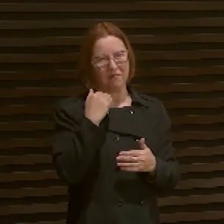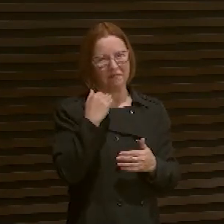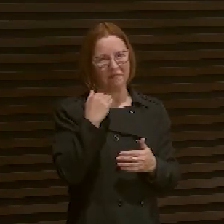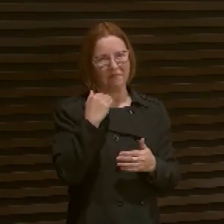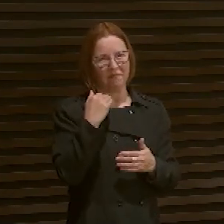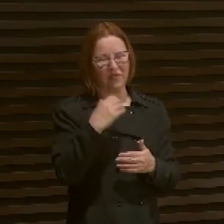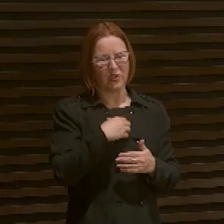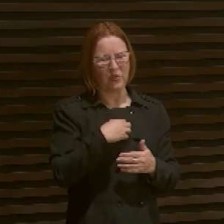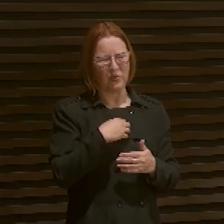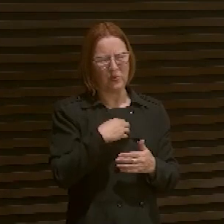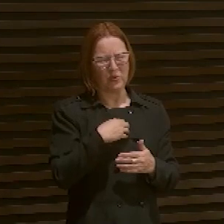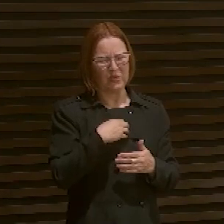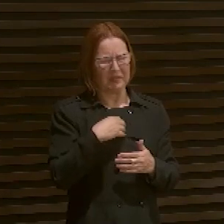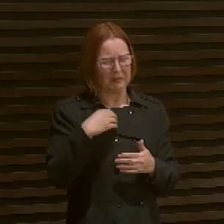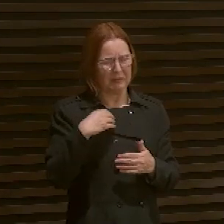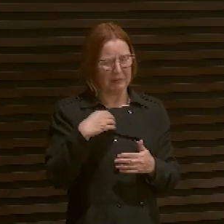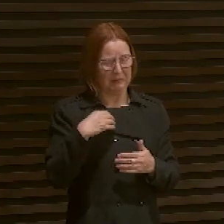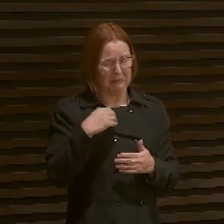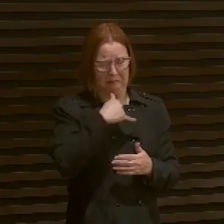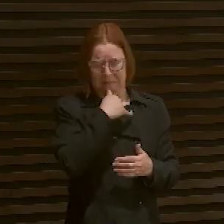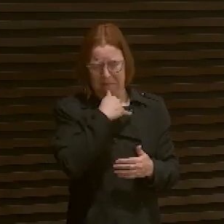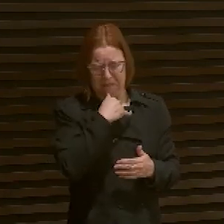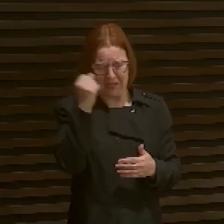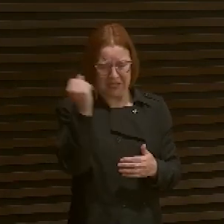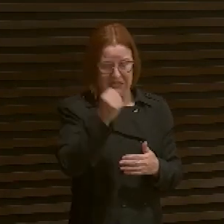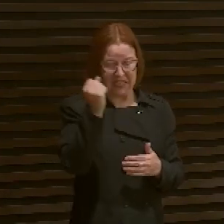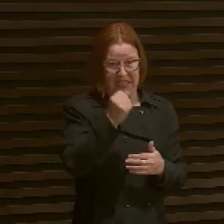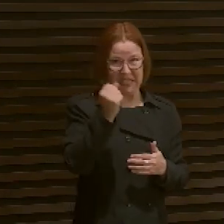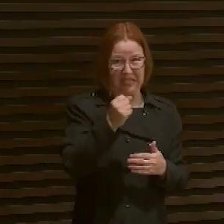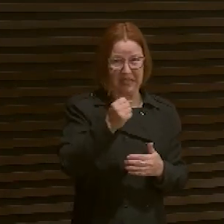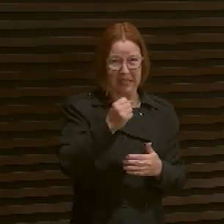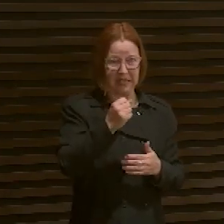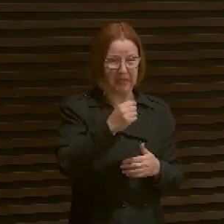Martirizados. Assassinados. Passados ao fio de espada.